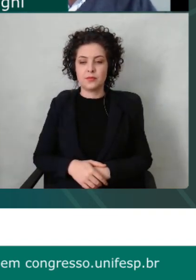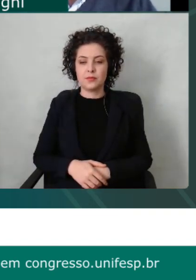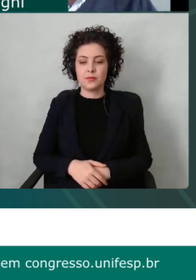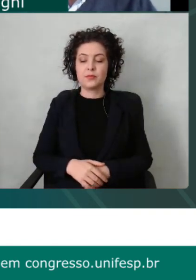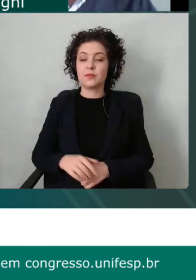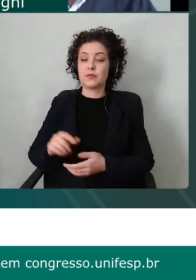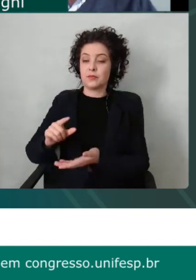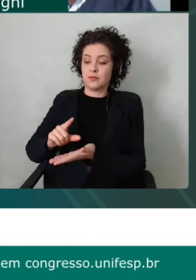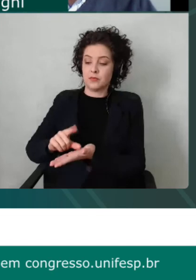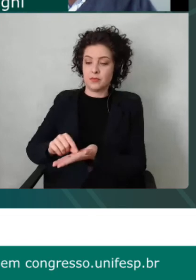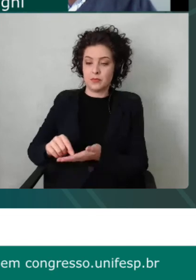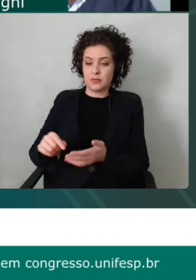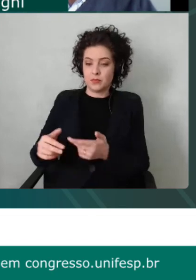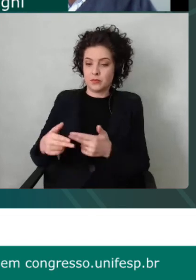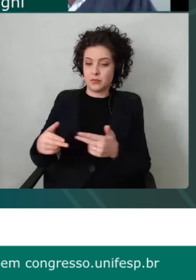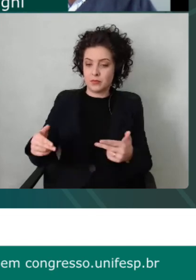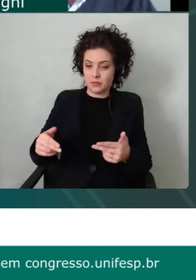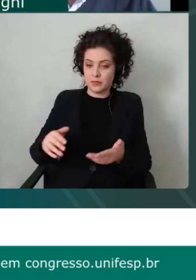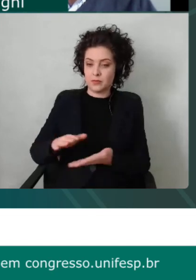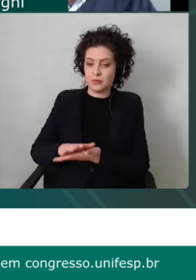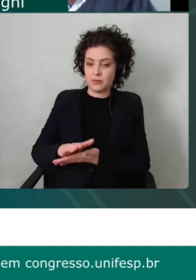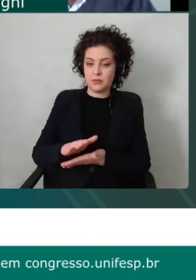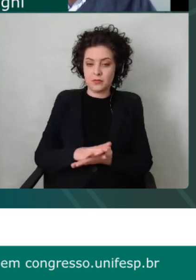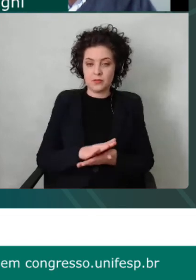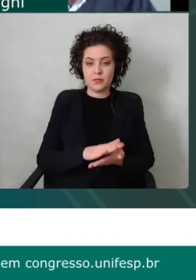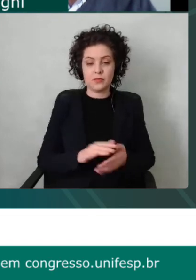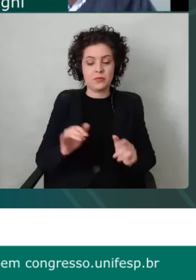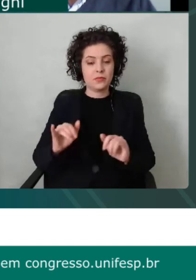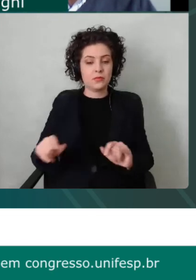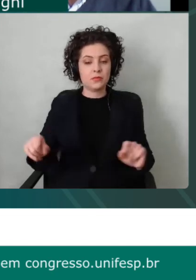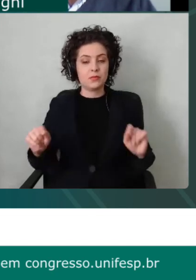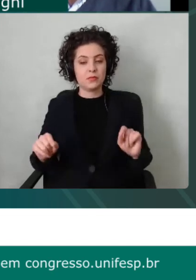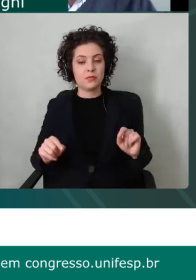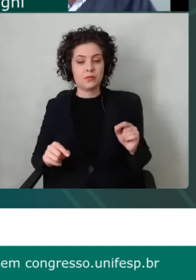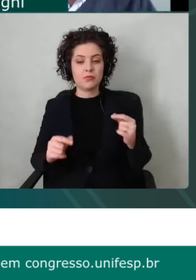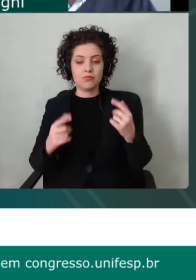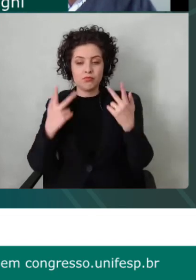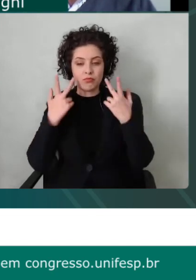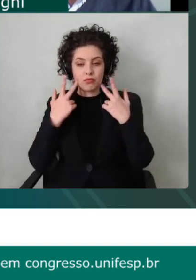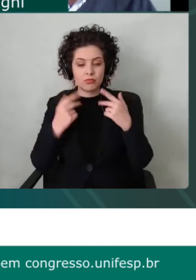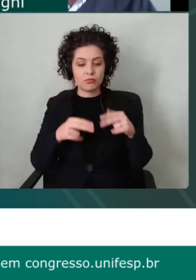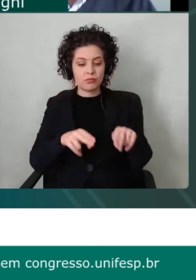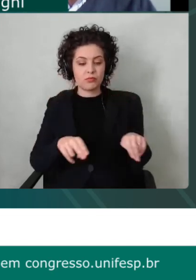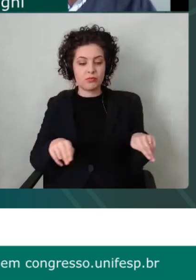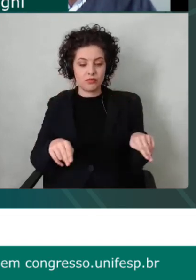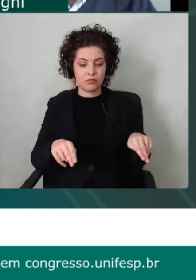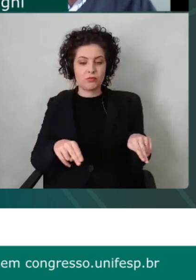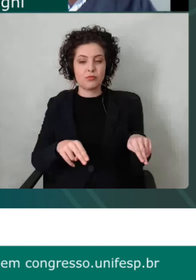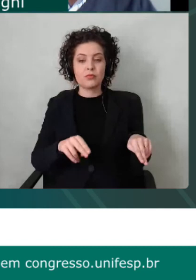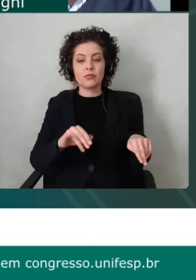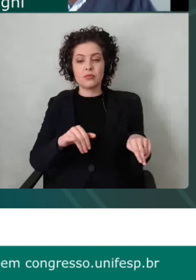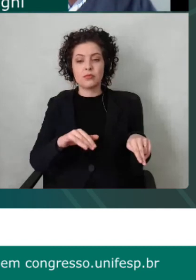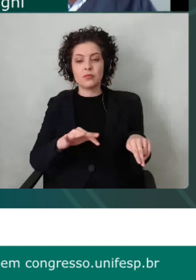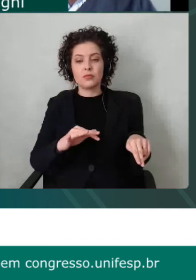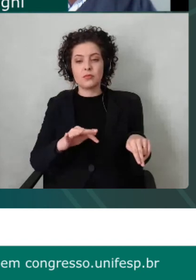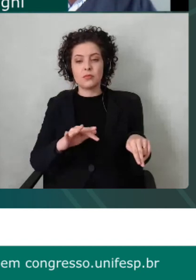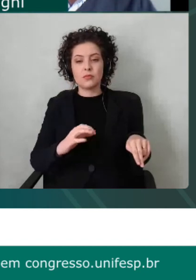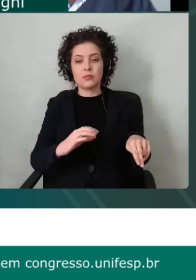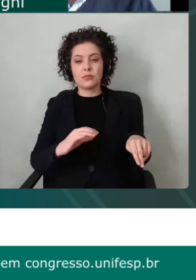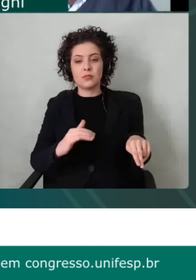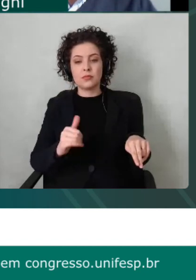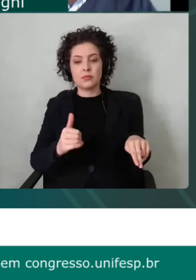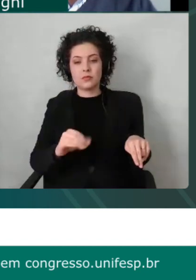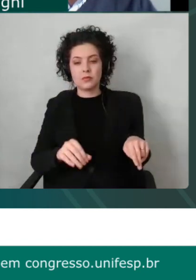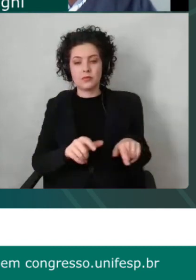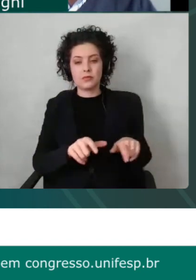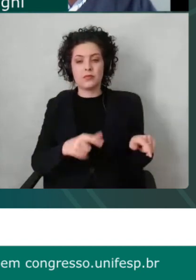temos, eles falam que não é comum co-infecção em pacientes com Covid-19. Né? Tem coisa aí de